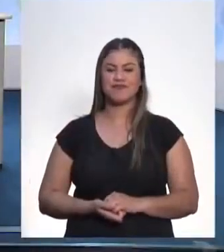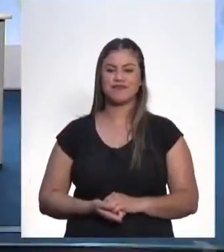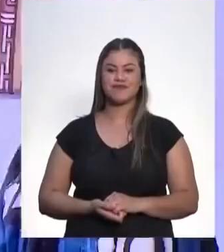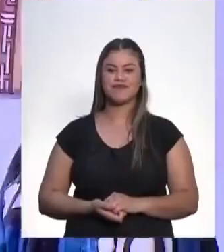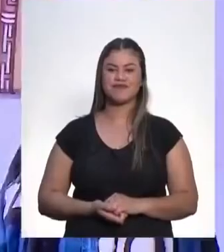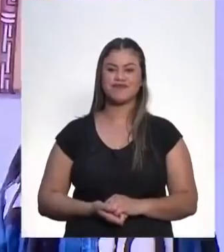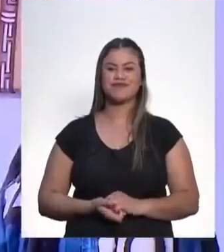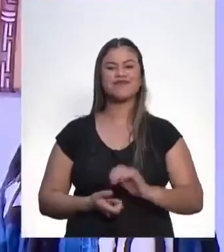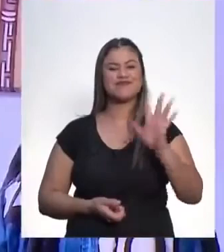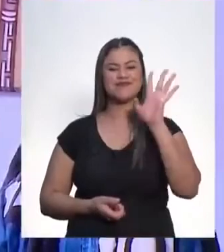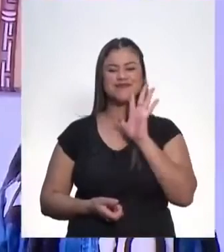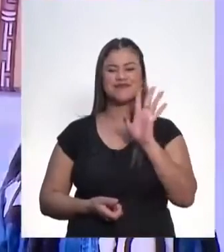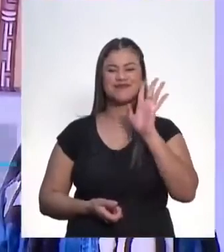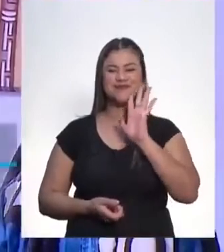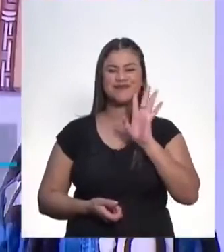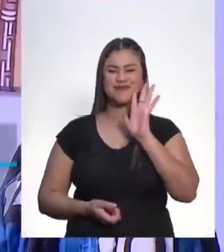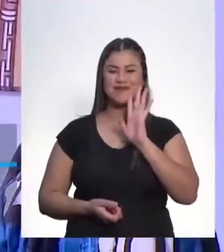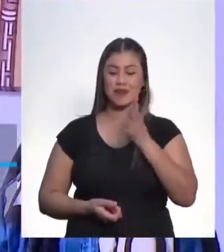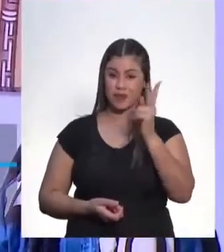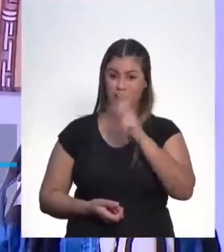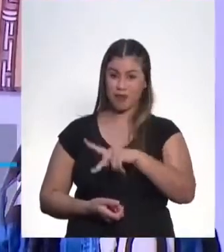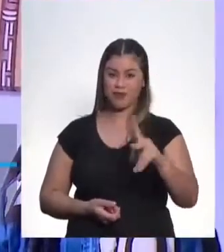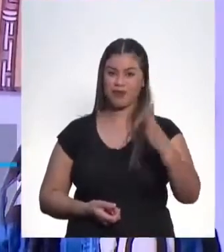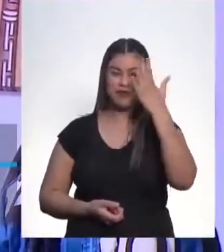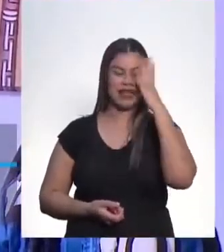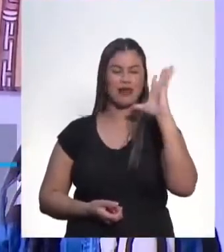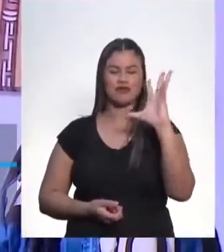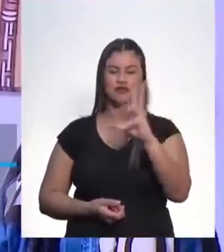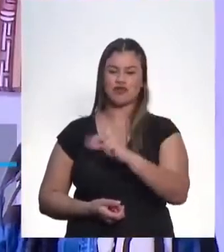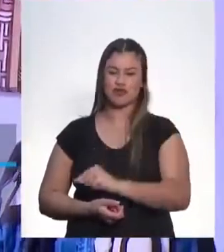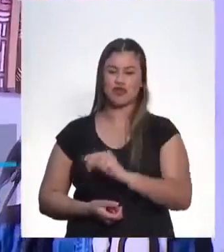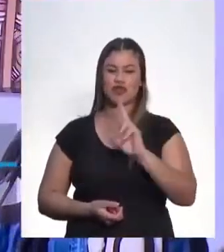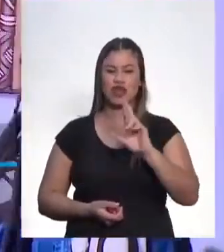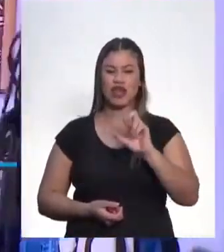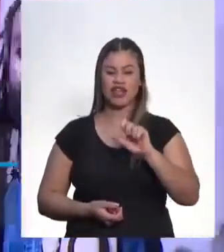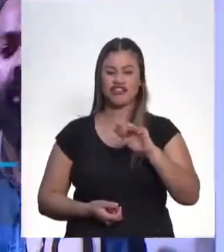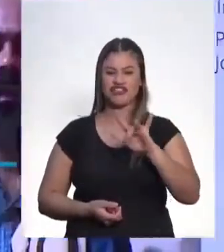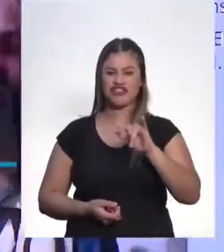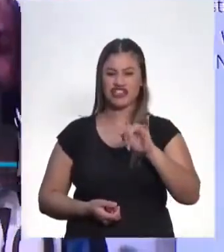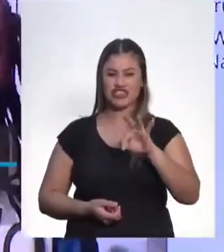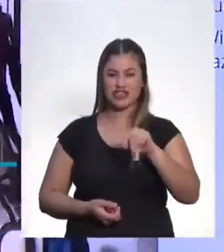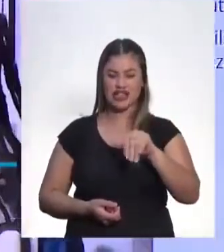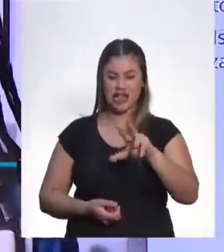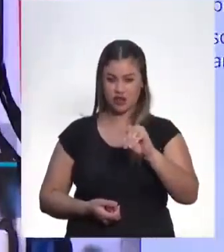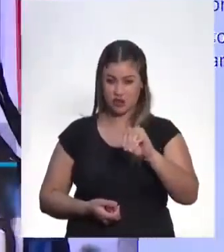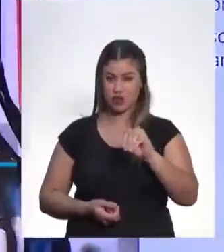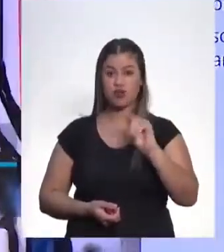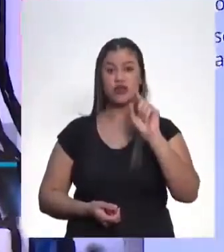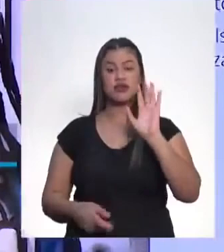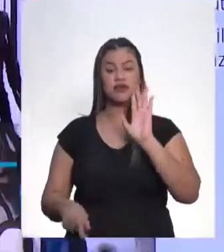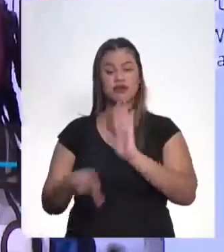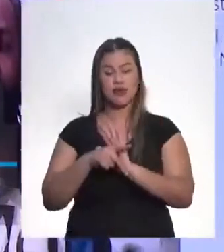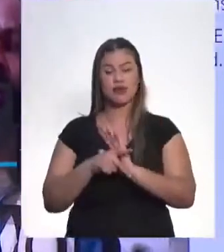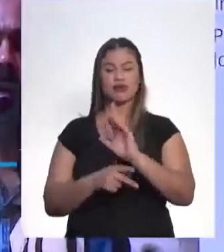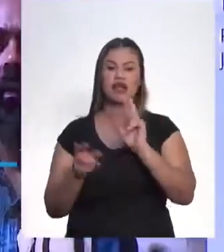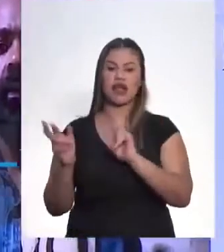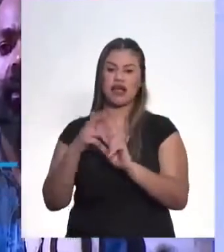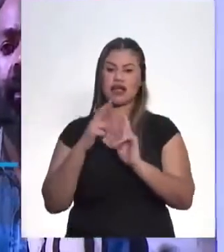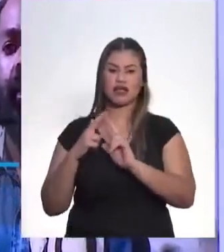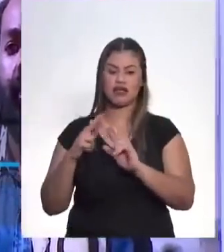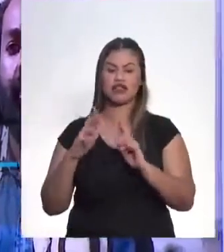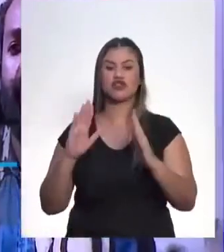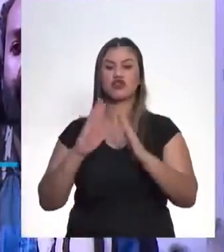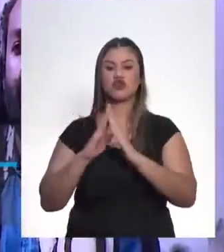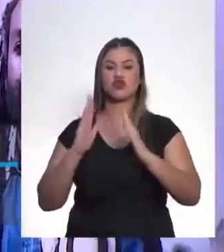Que legal, hein? Sabe tudo, professor Reginaldo, ele é professor da rede, é professor da Escola